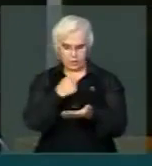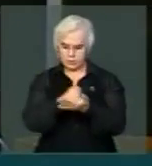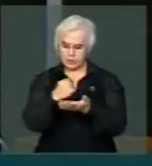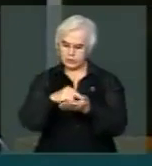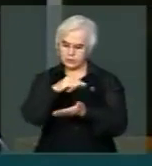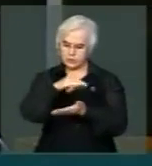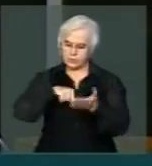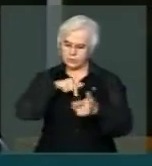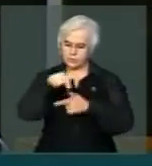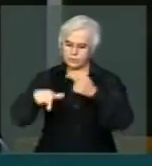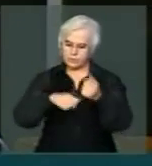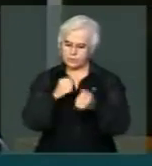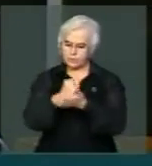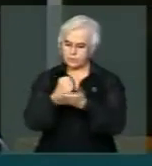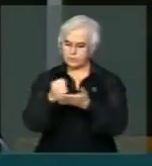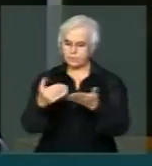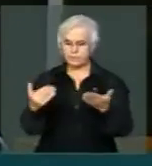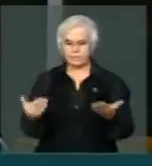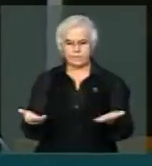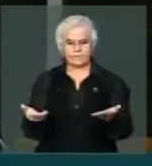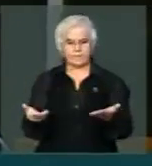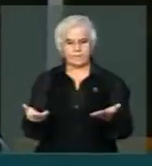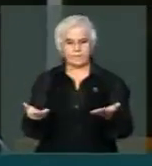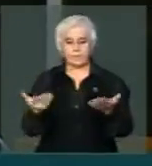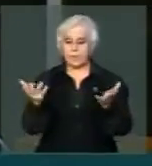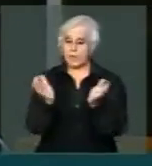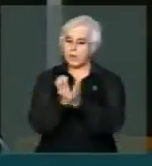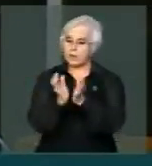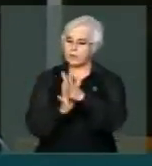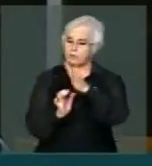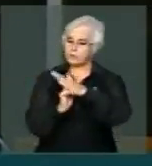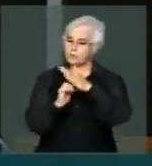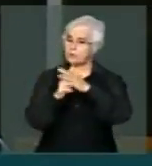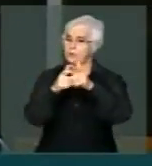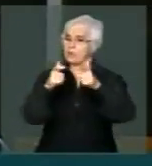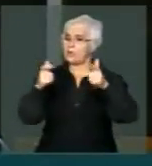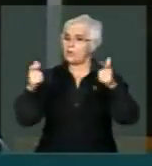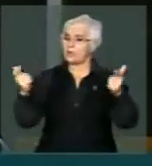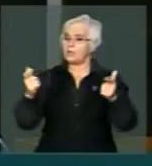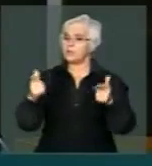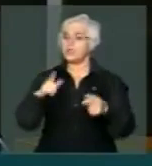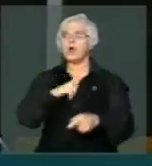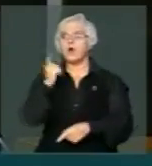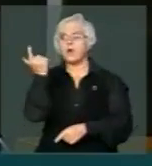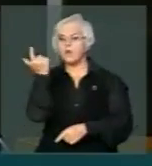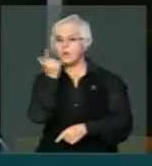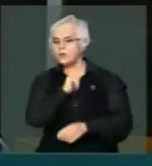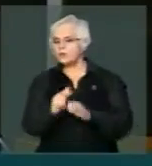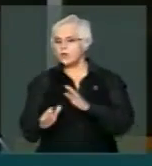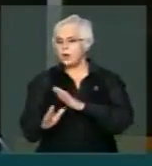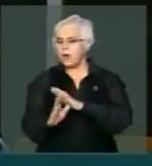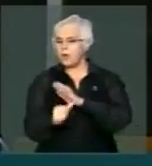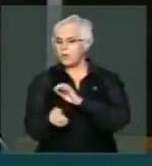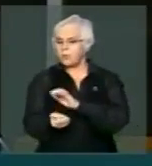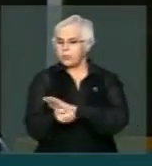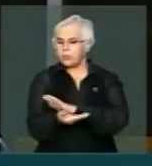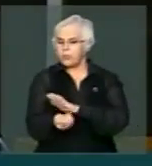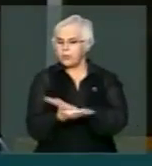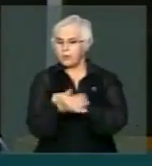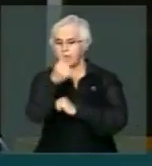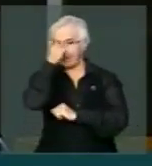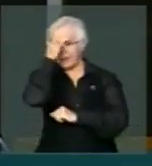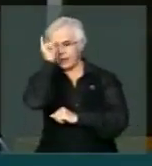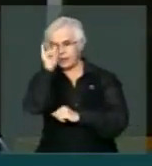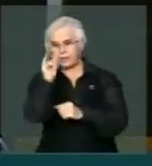de trabalho e assim por diante. Os grandes empresários têm os seus mecanismos para evitar a